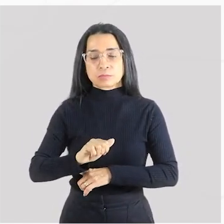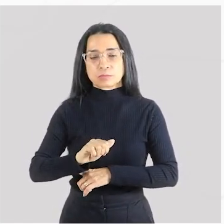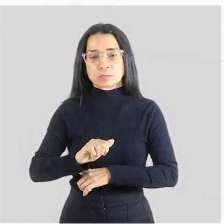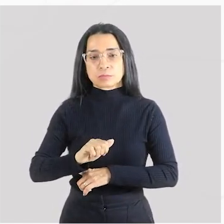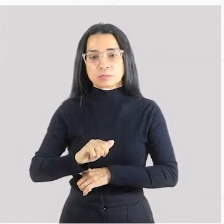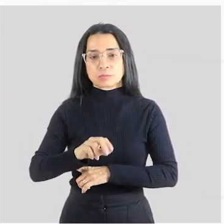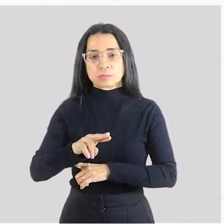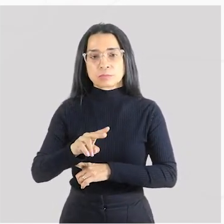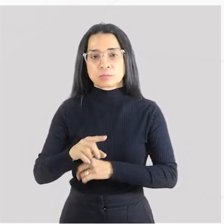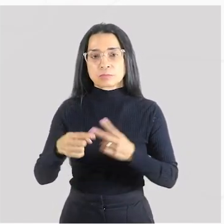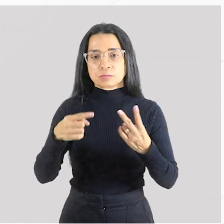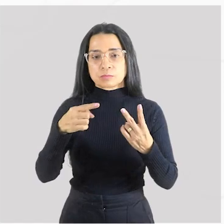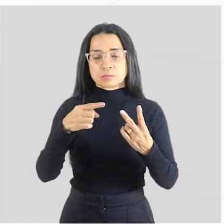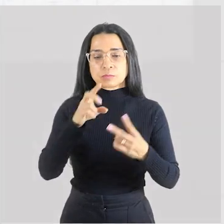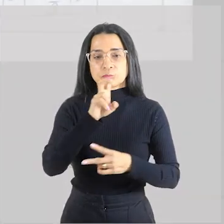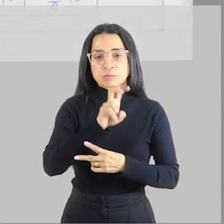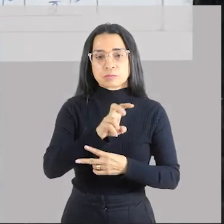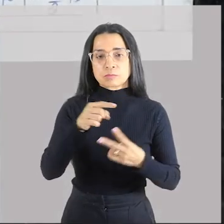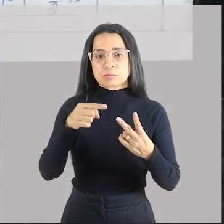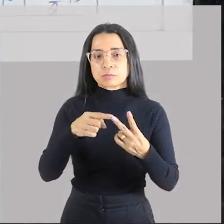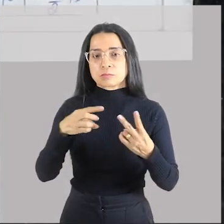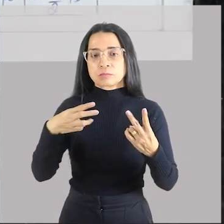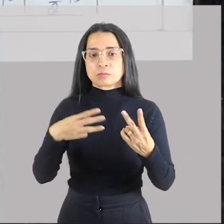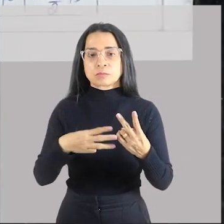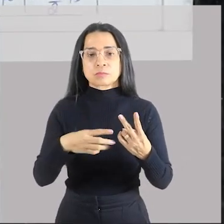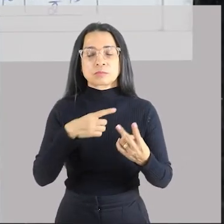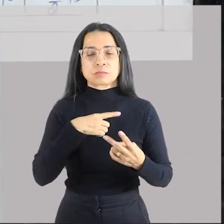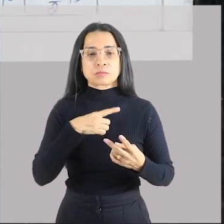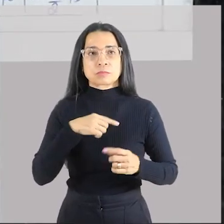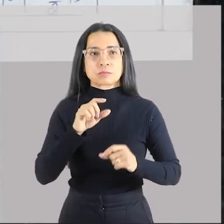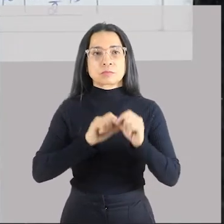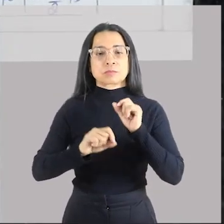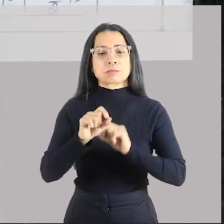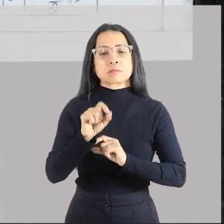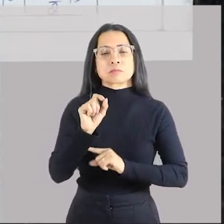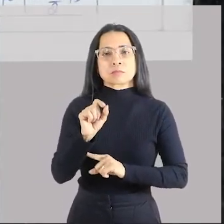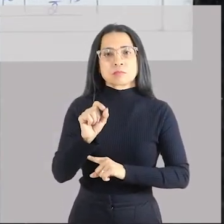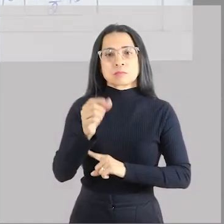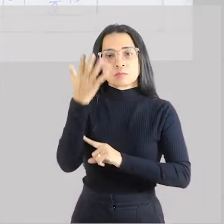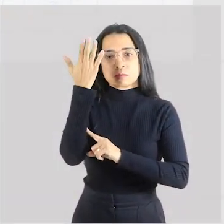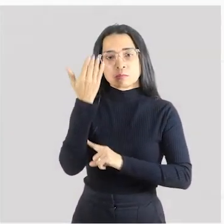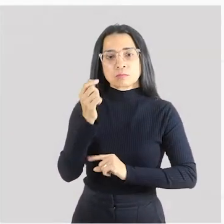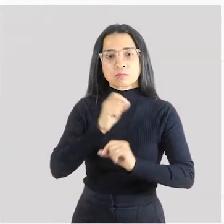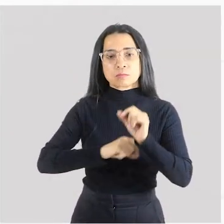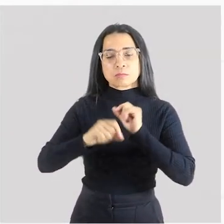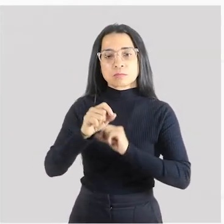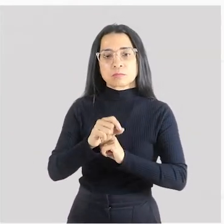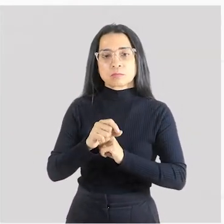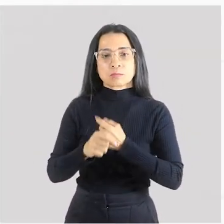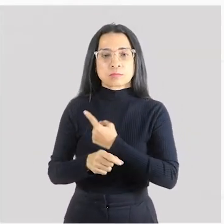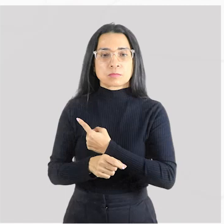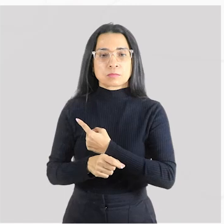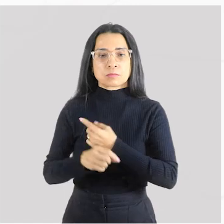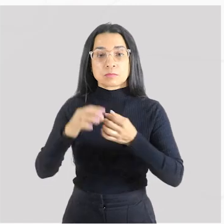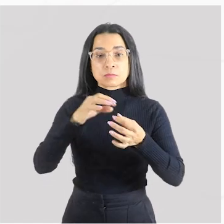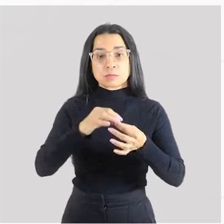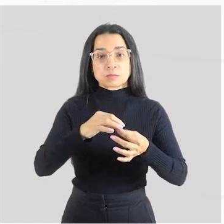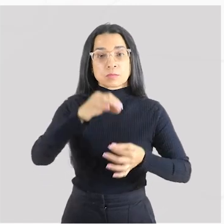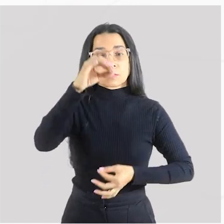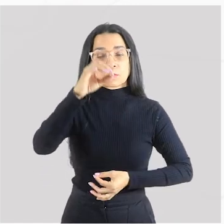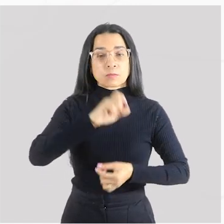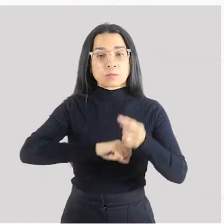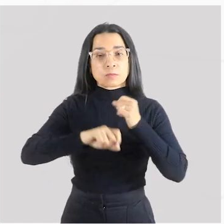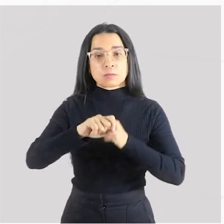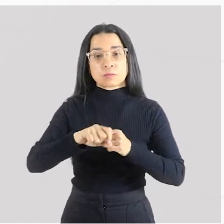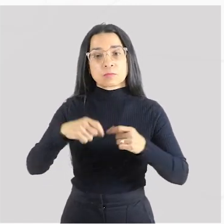3. Certo? Ora, turma, aí eu tenho o seguinte. Para saber o perímetro do hexágono